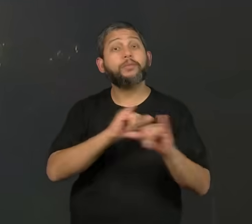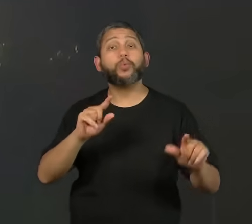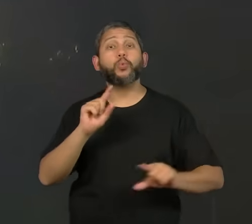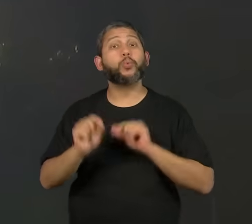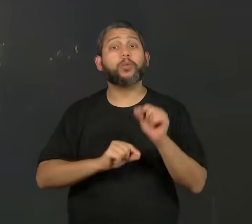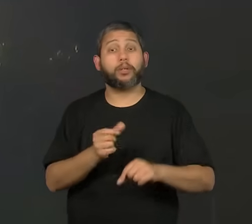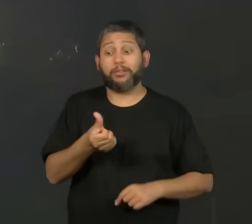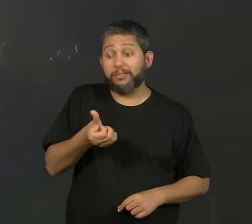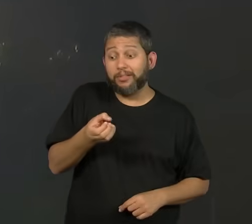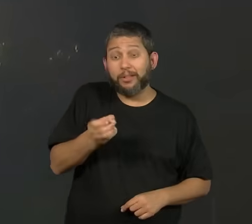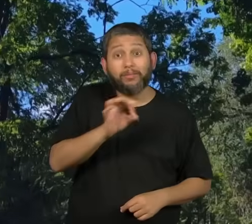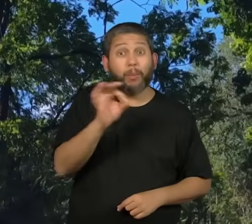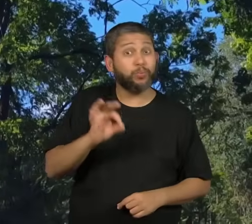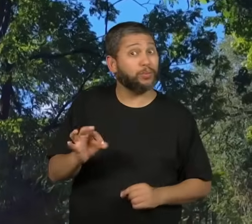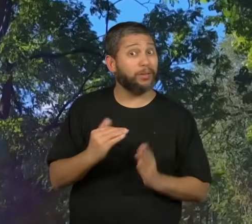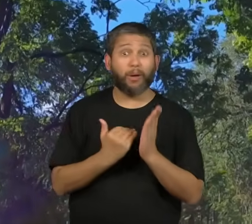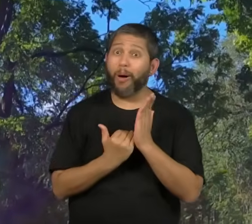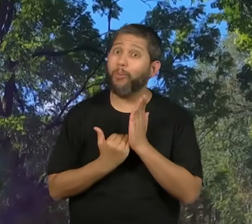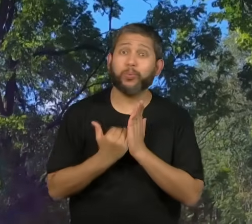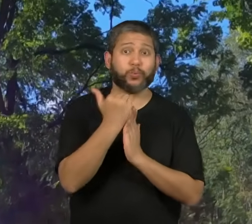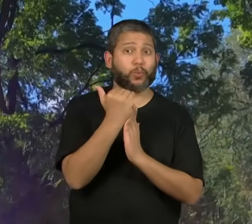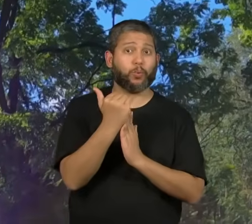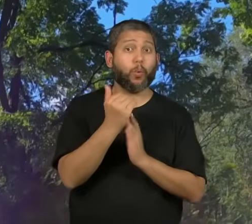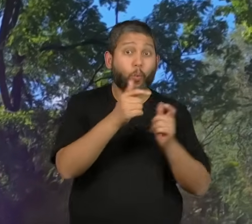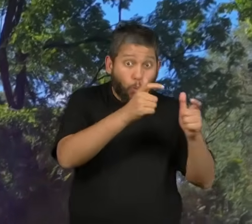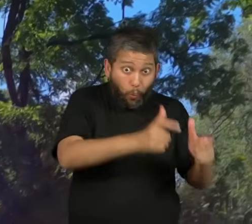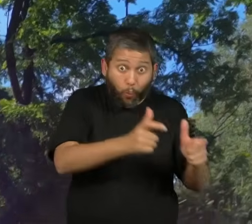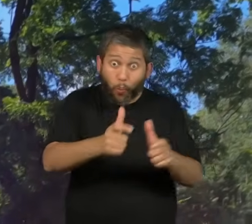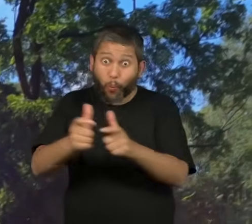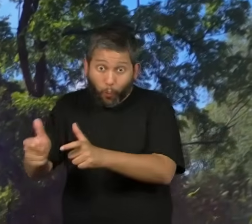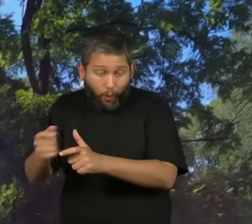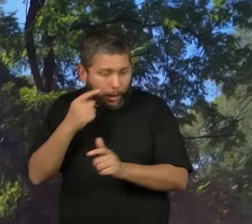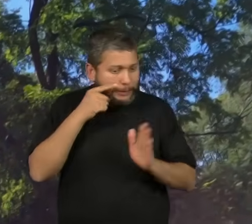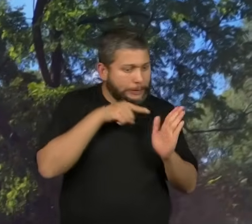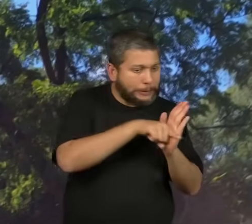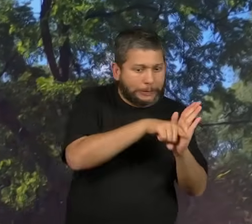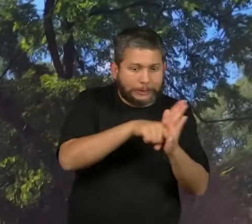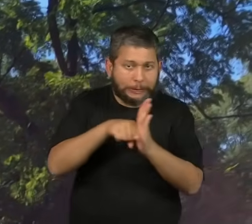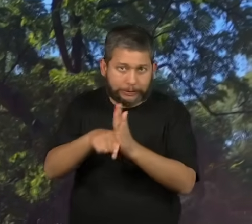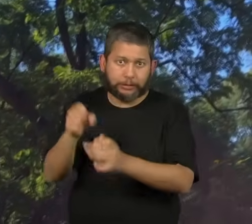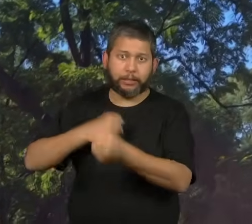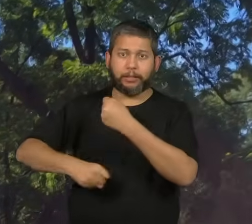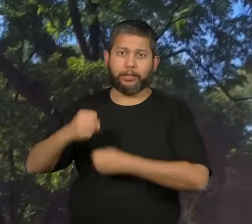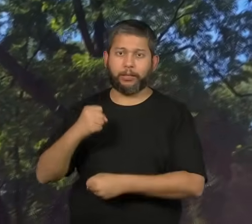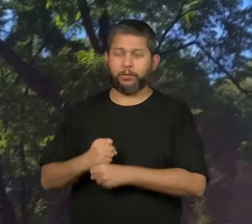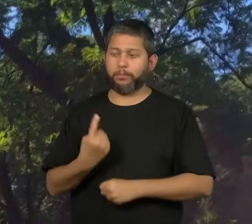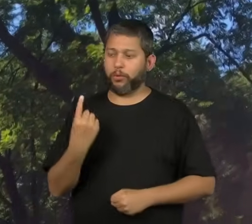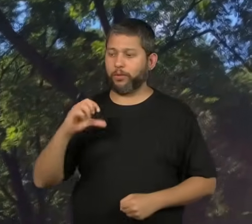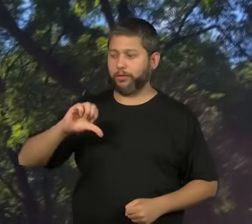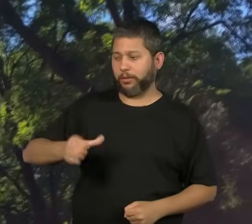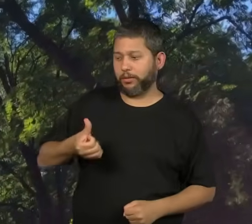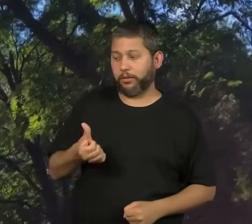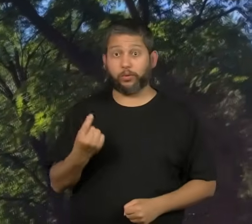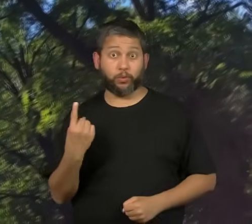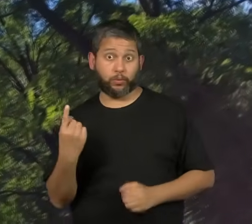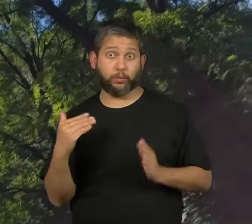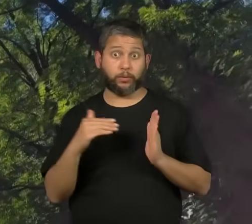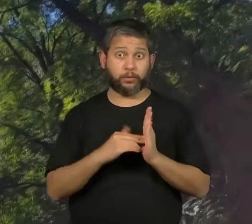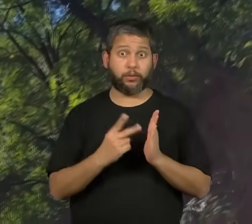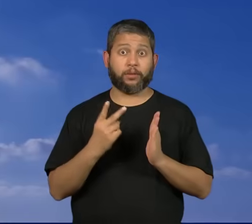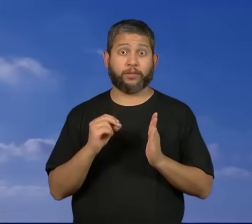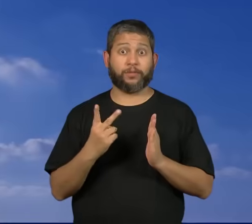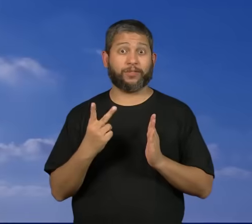mais de 60% em regiões analisadas pelos cientistas entre 1961 e